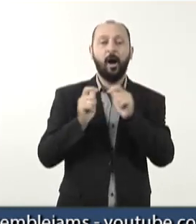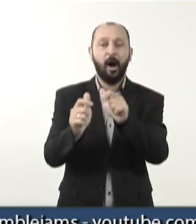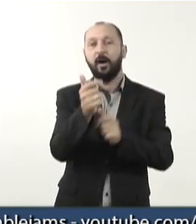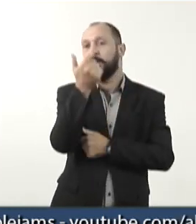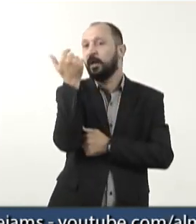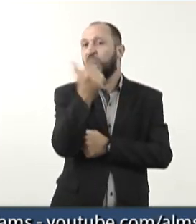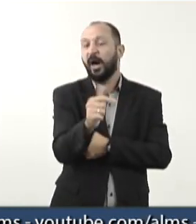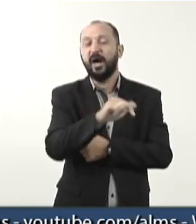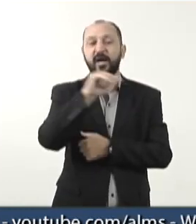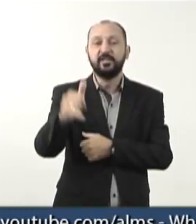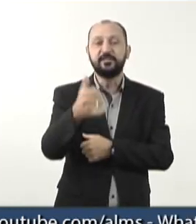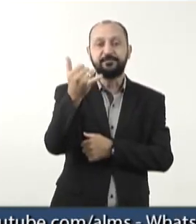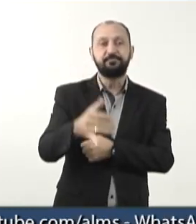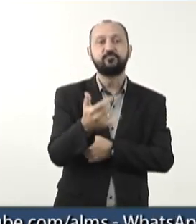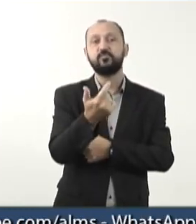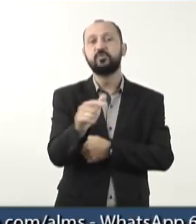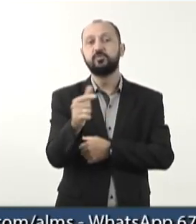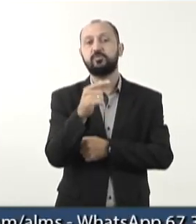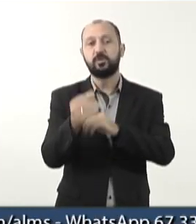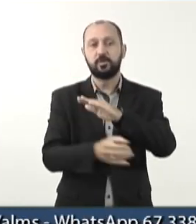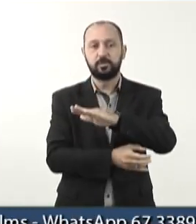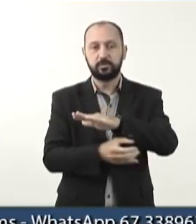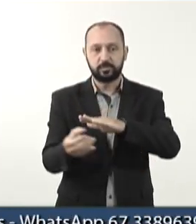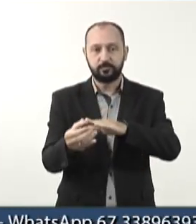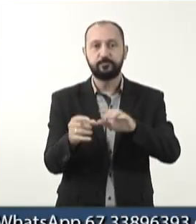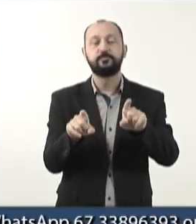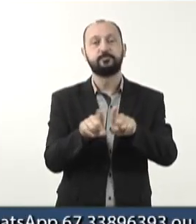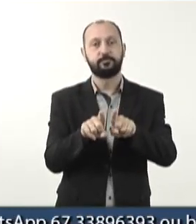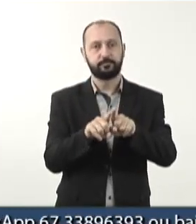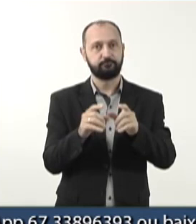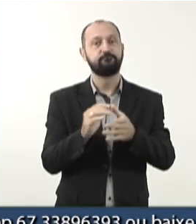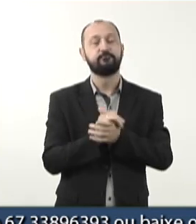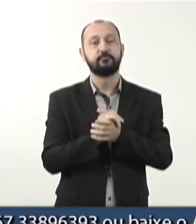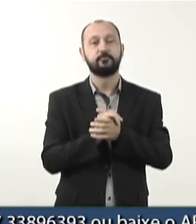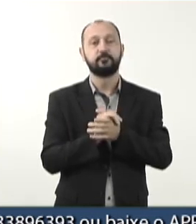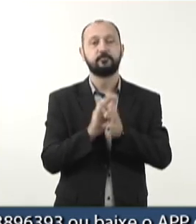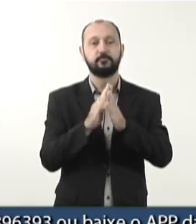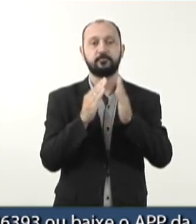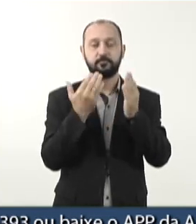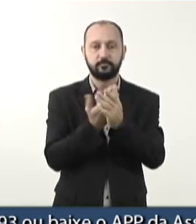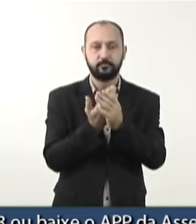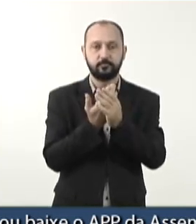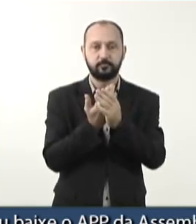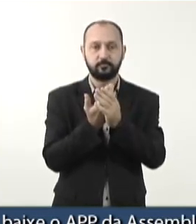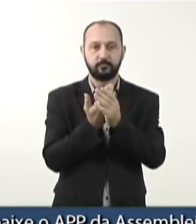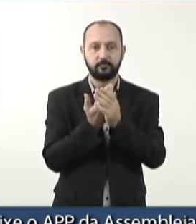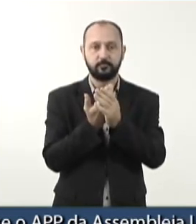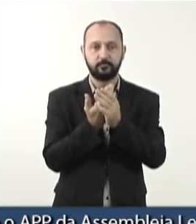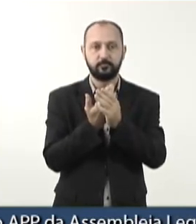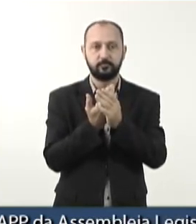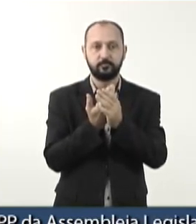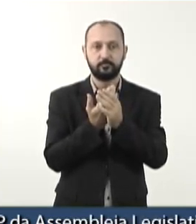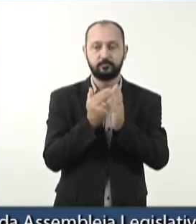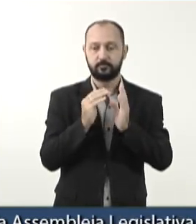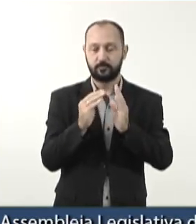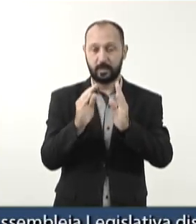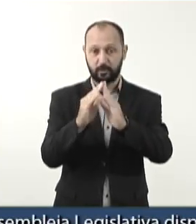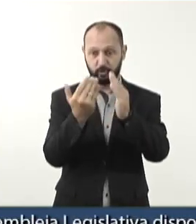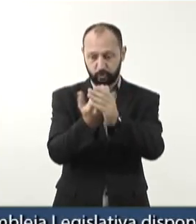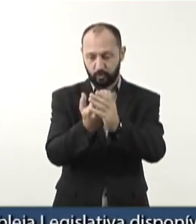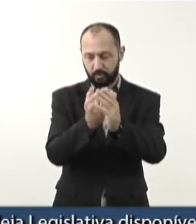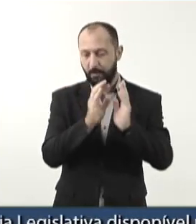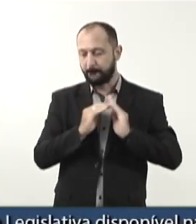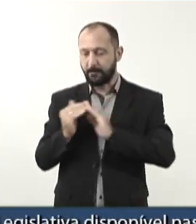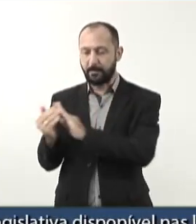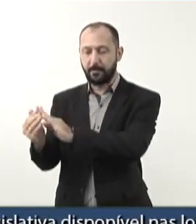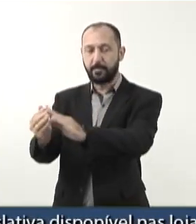que não se justifica não ter uma rede de esgoto também. As escolas, muita gente morando ao redor, e